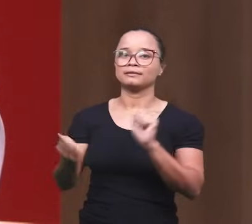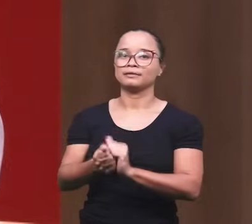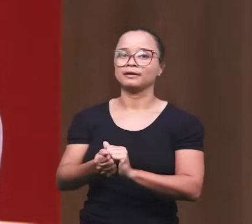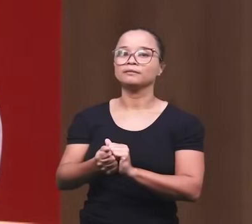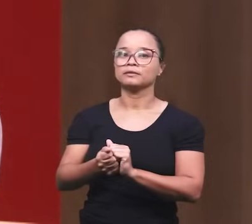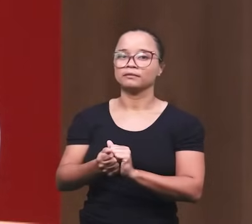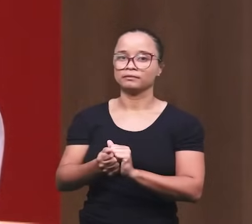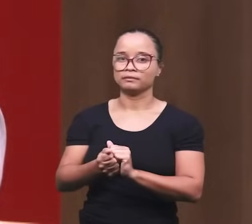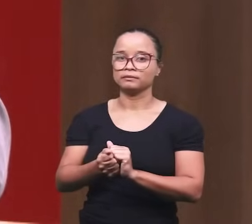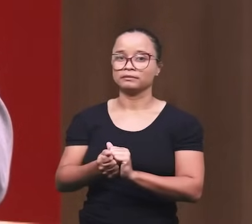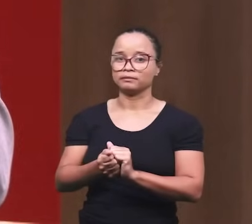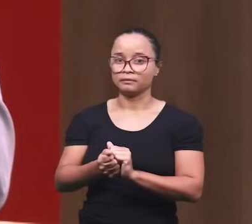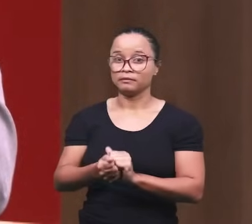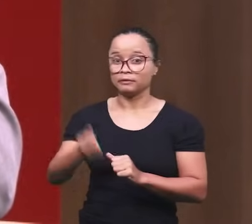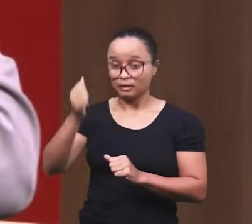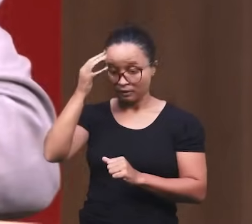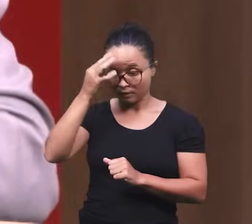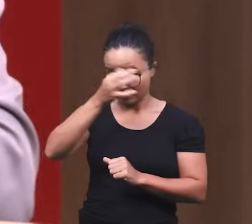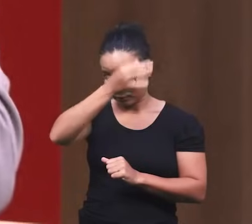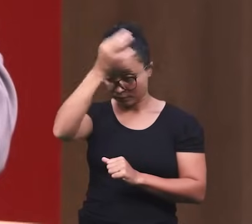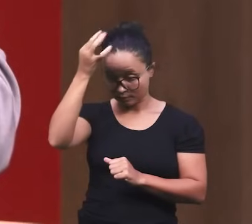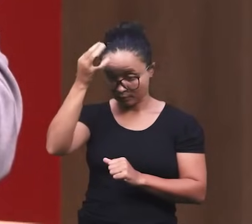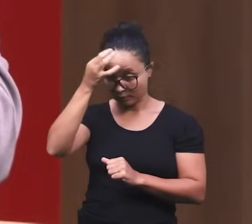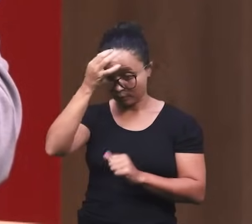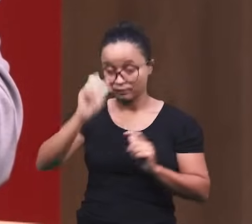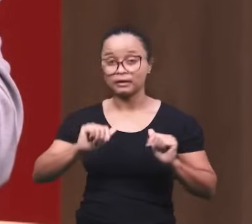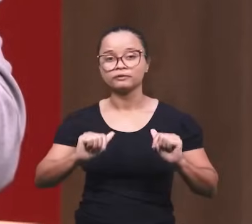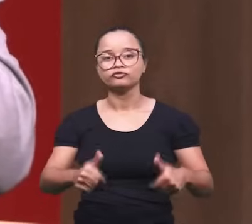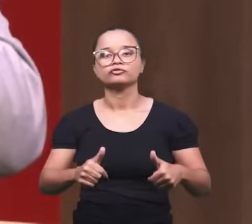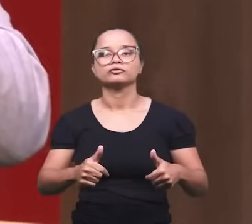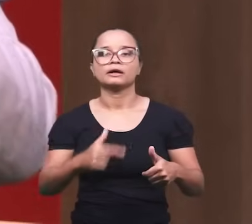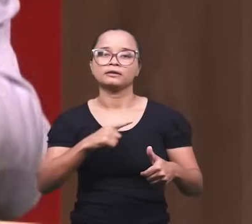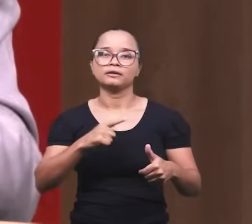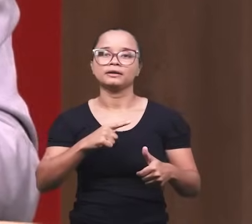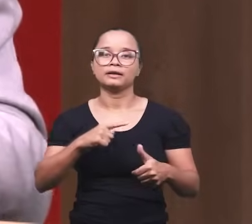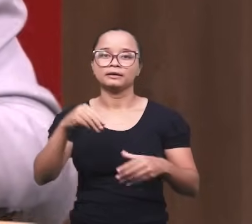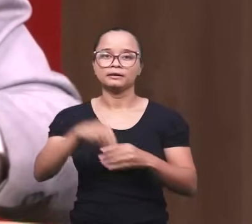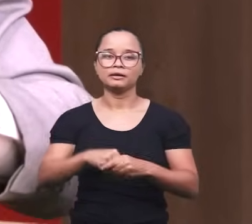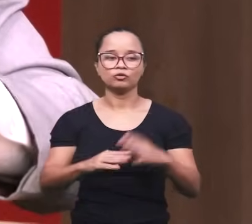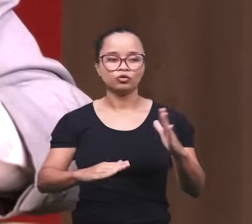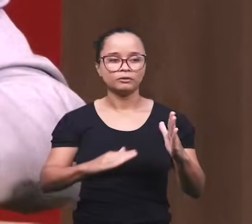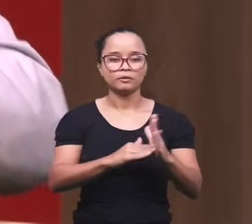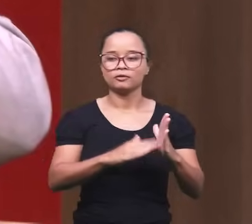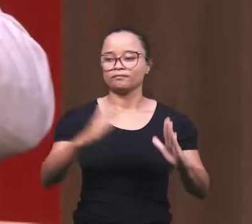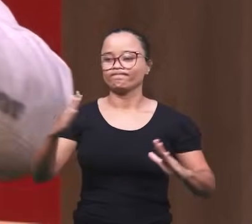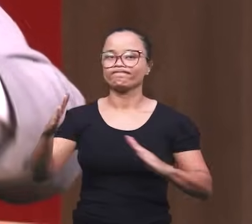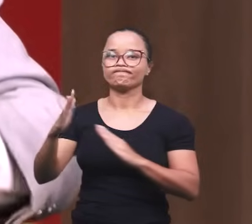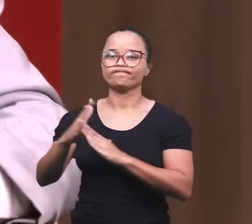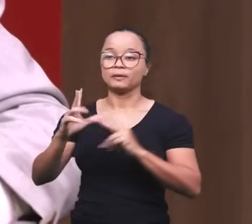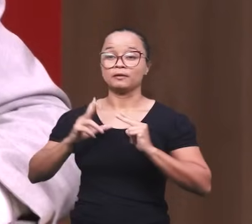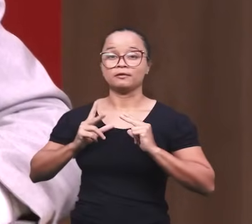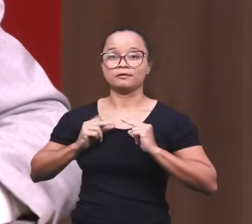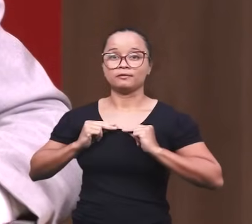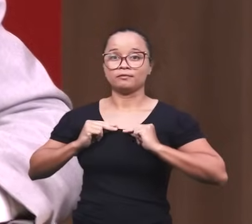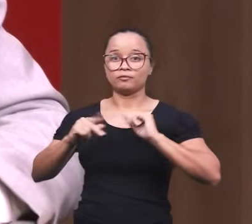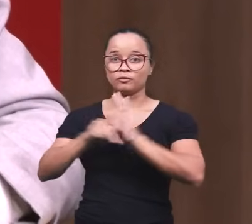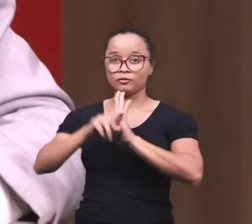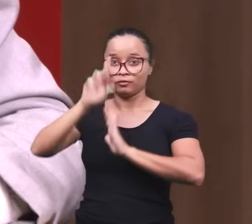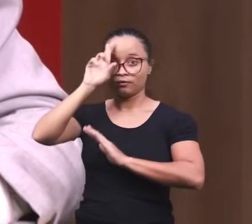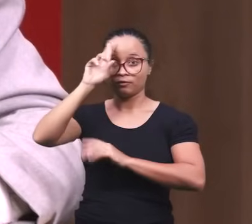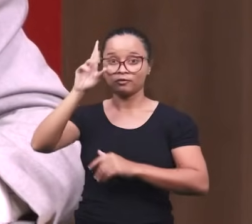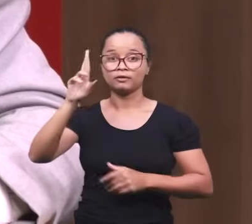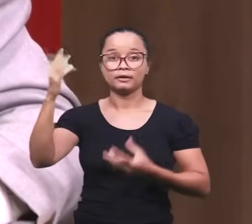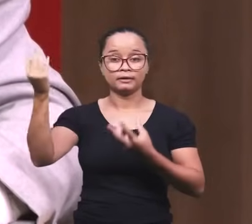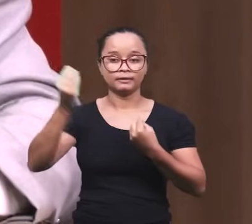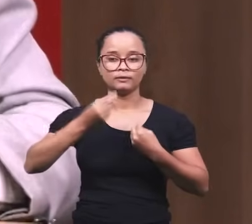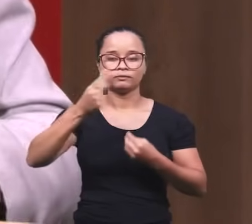pela ação do Espírito Santo na vida dele ele entra nesses Marcos nesses limites nesse Campo nessa Herdade nessa herança que